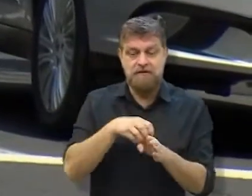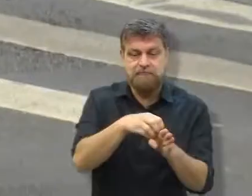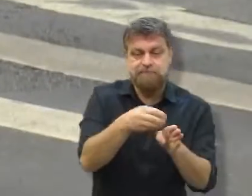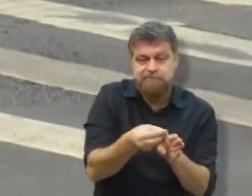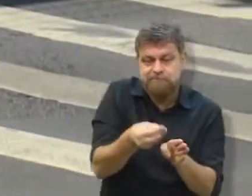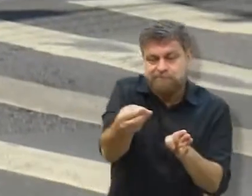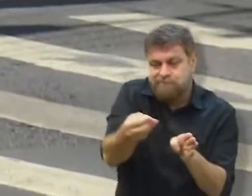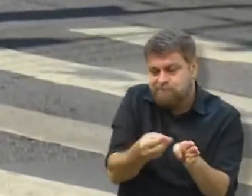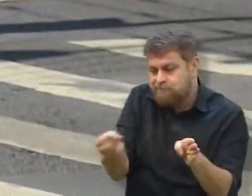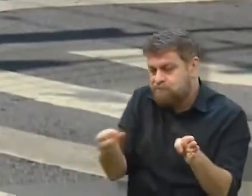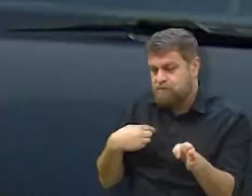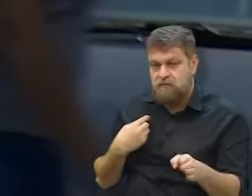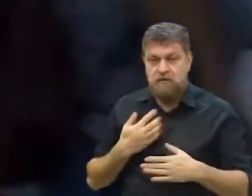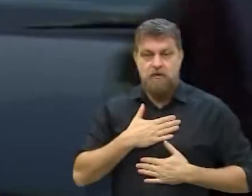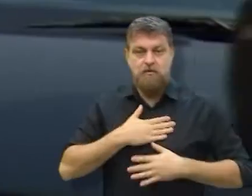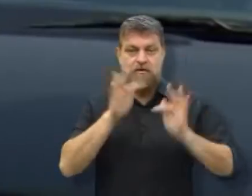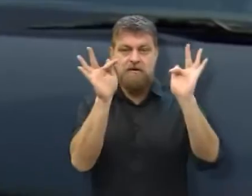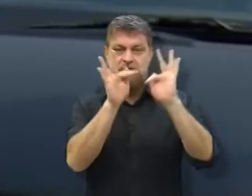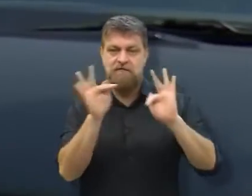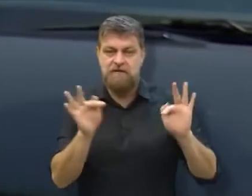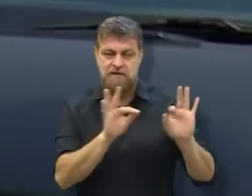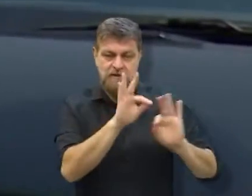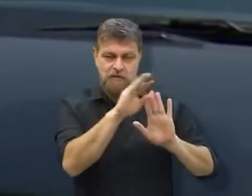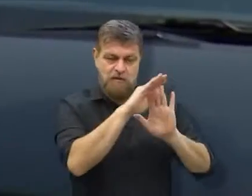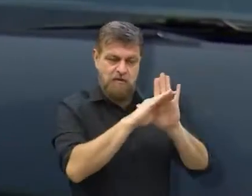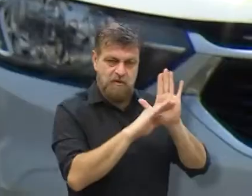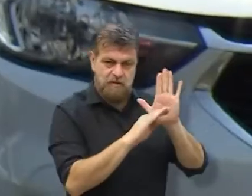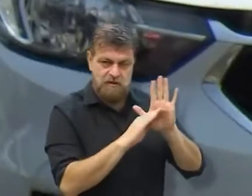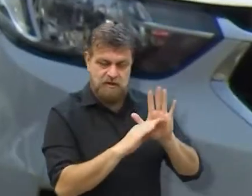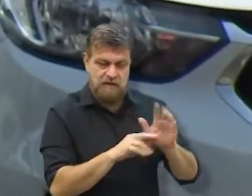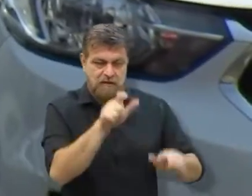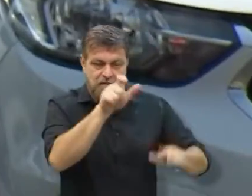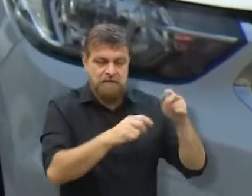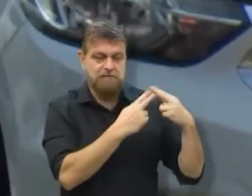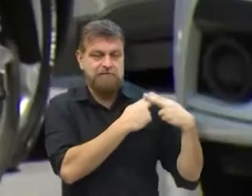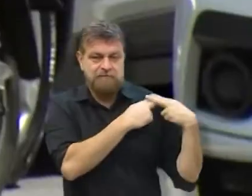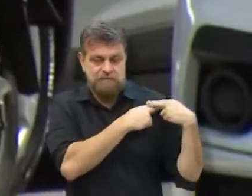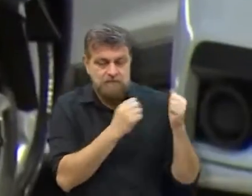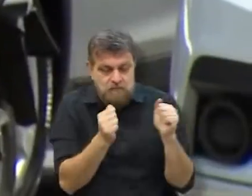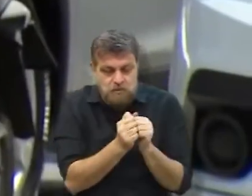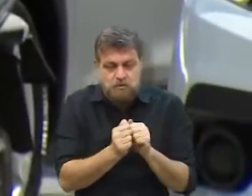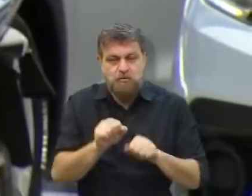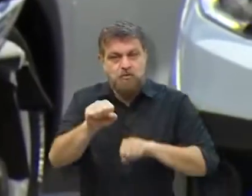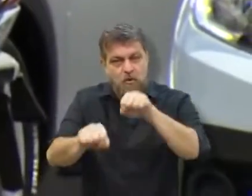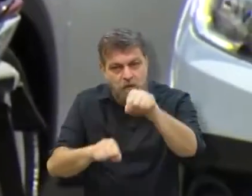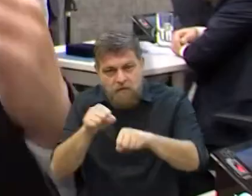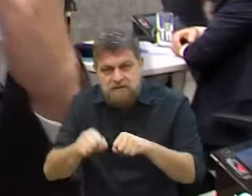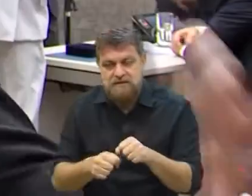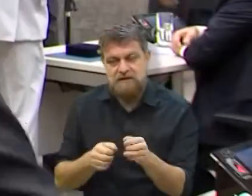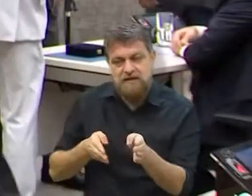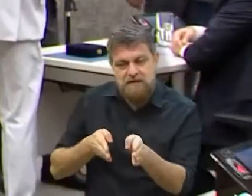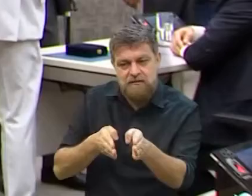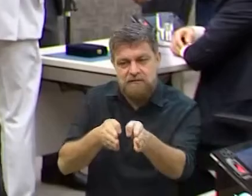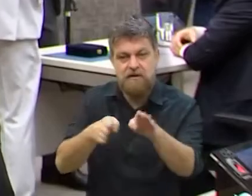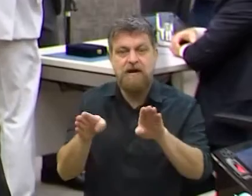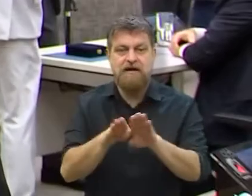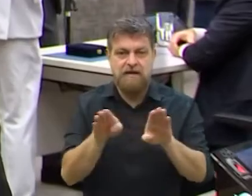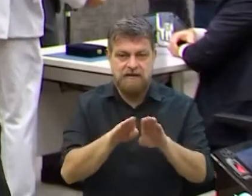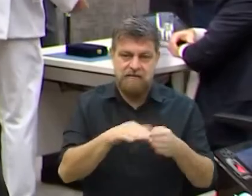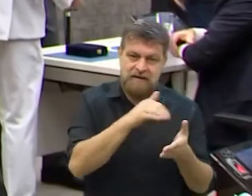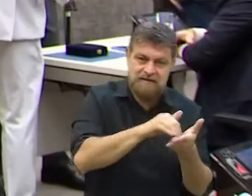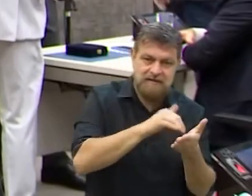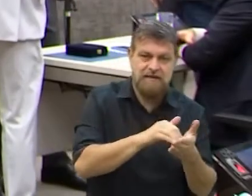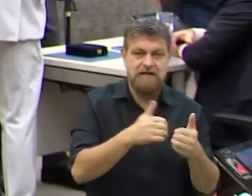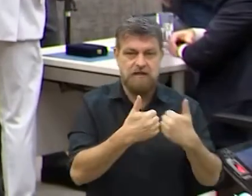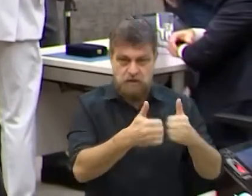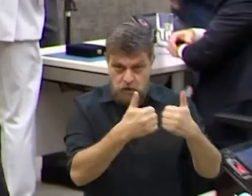das entregas. Então a gente está muito feliz que esse projeto foi construído em várias mãos, com os motociclistas, com os ciclistas e também, óbvio,